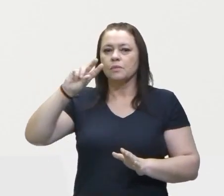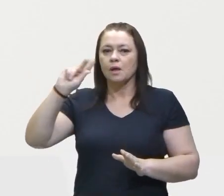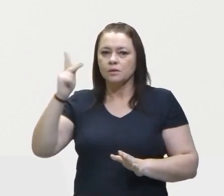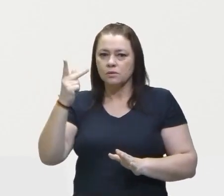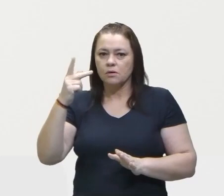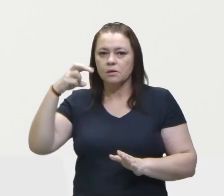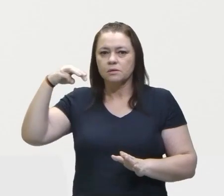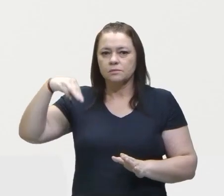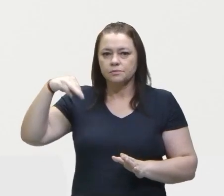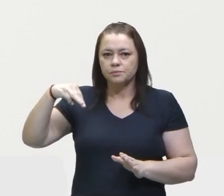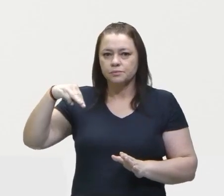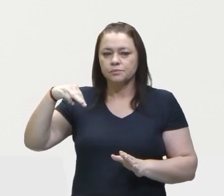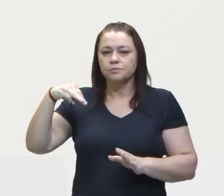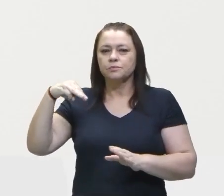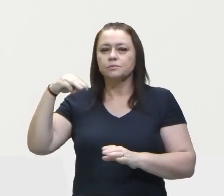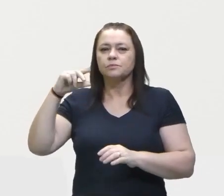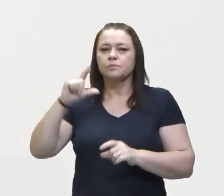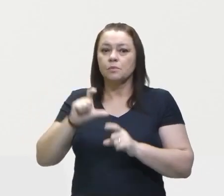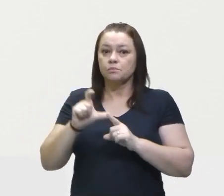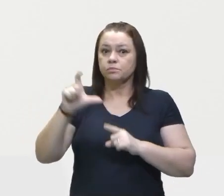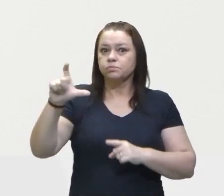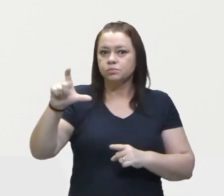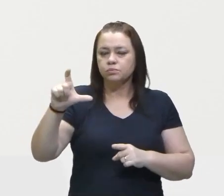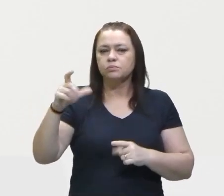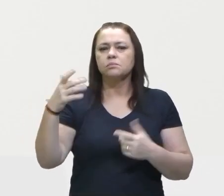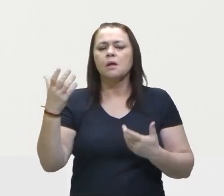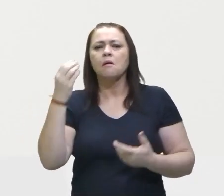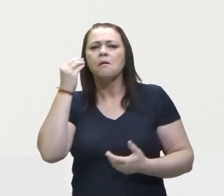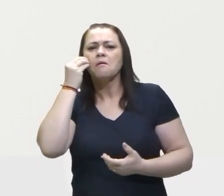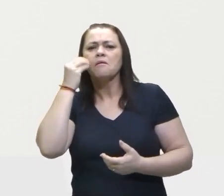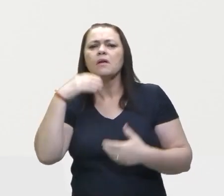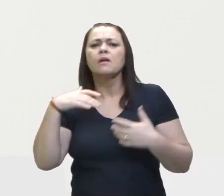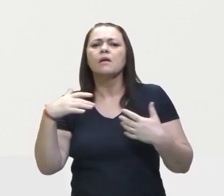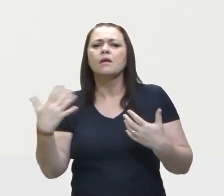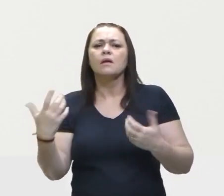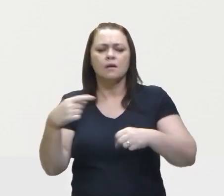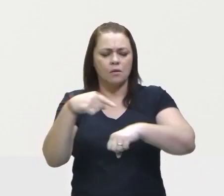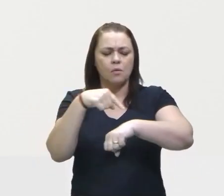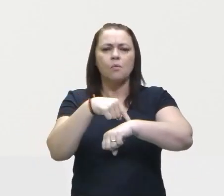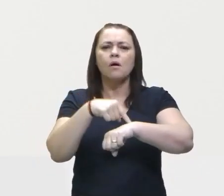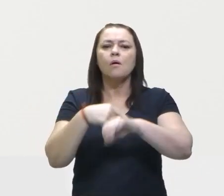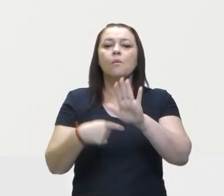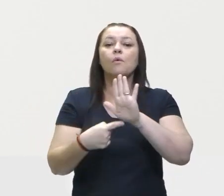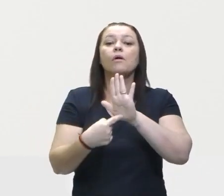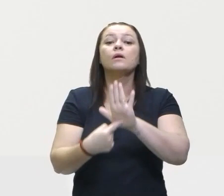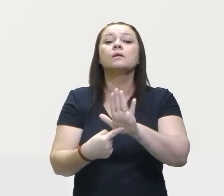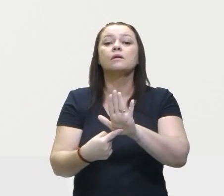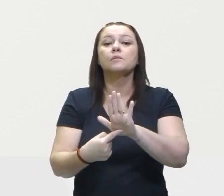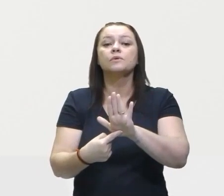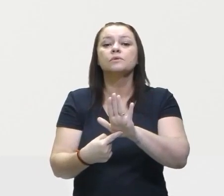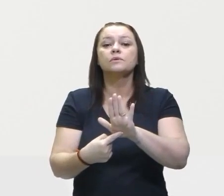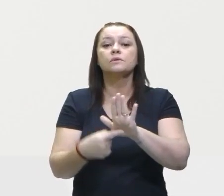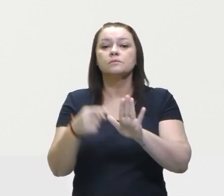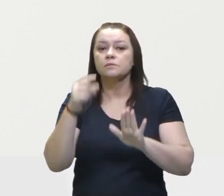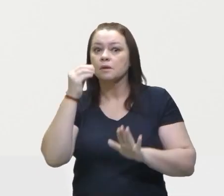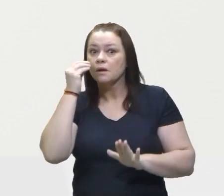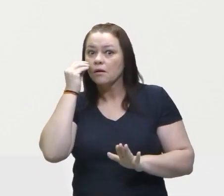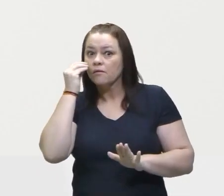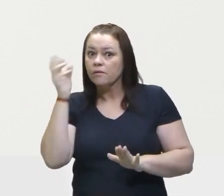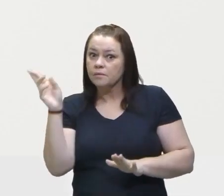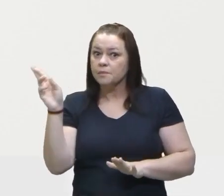Então, observe as horas que está marcando. Acima de cada relógio tem as horas marcando que você